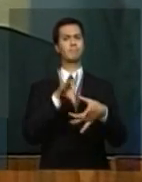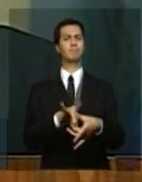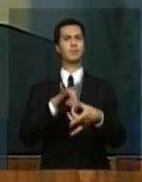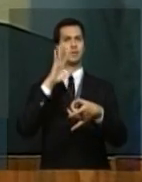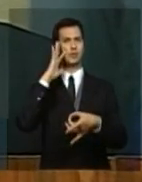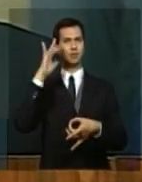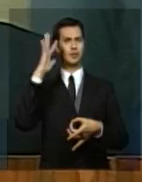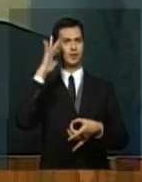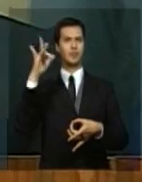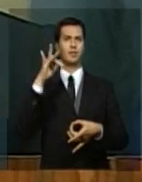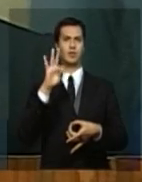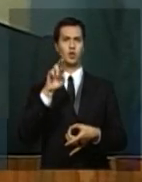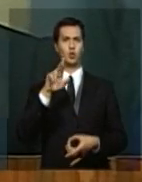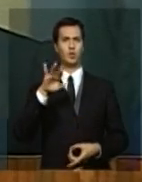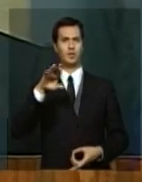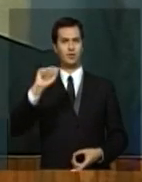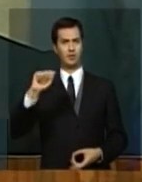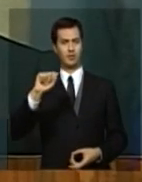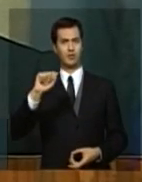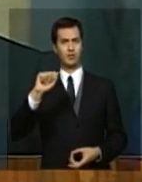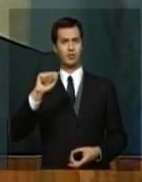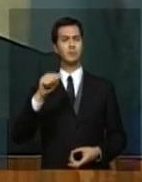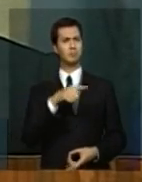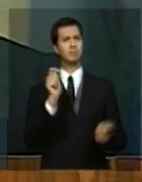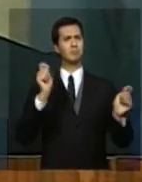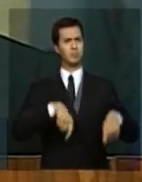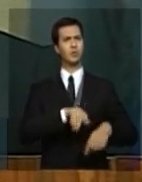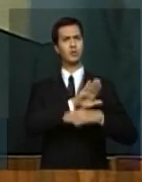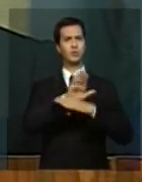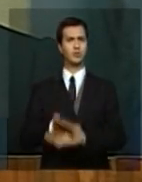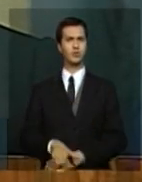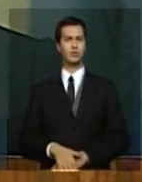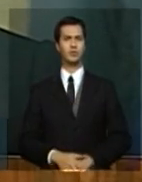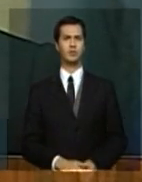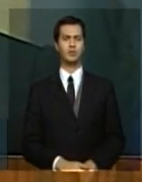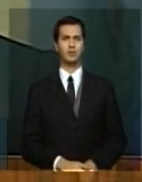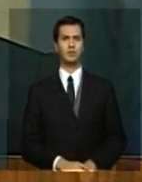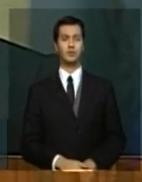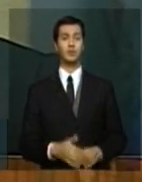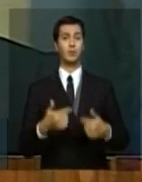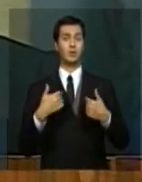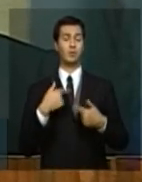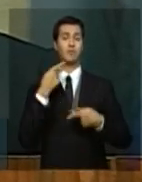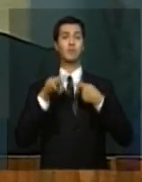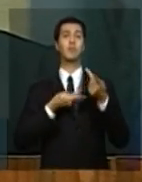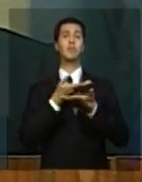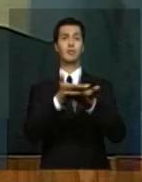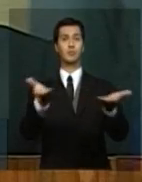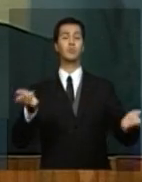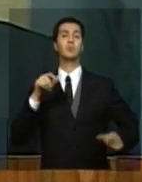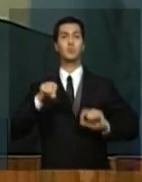teórica tem muito a contribuir então eu tenho a dizer para vocês